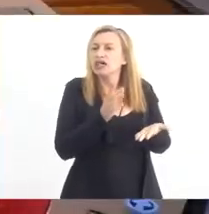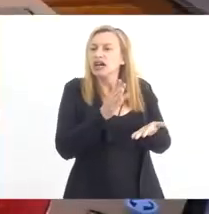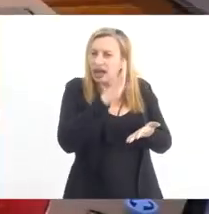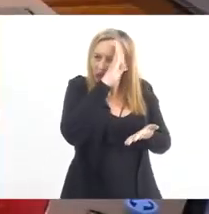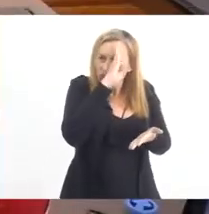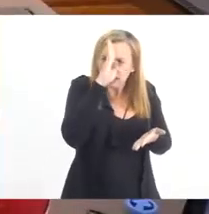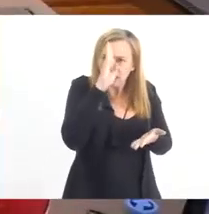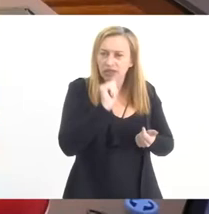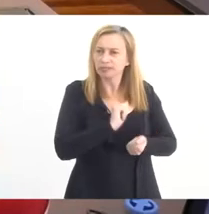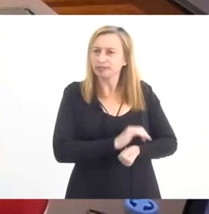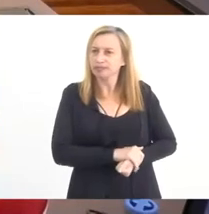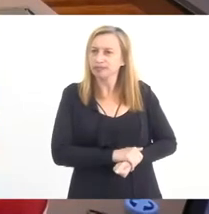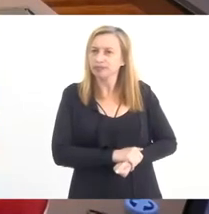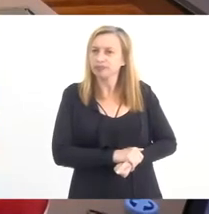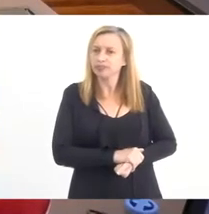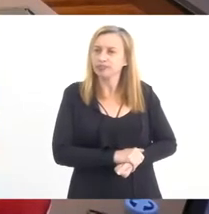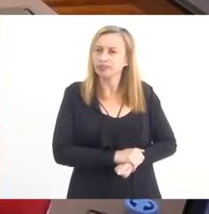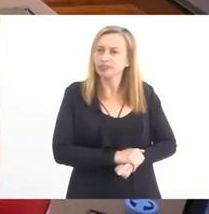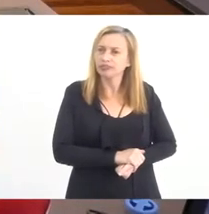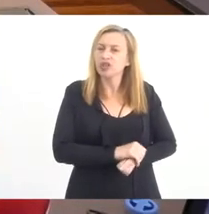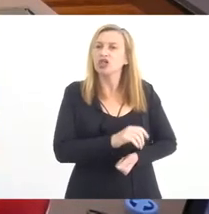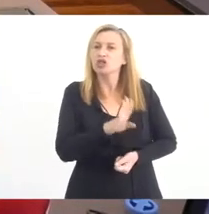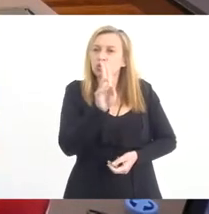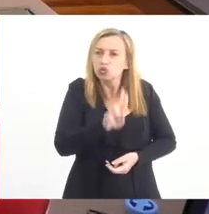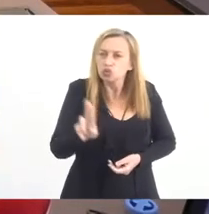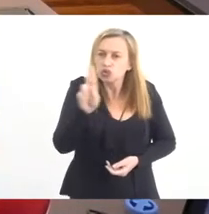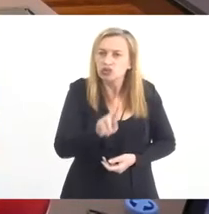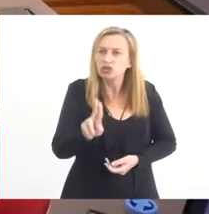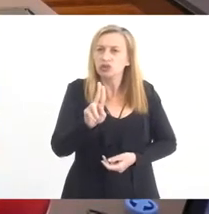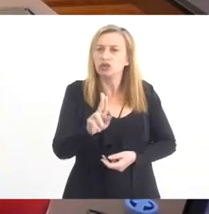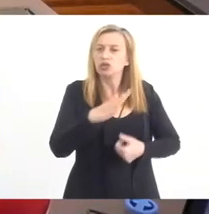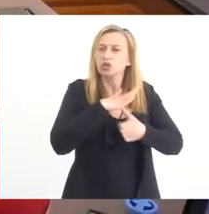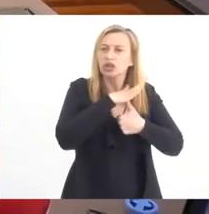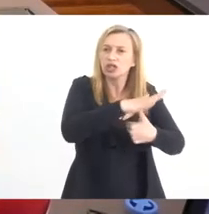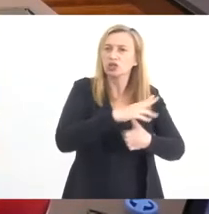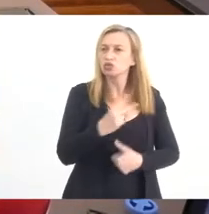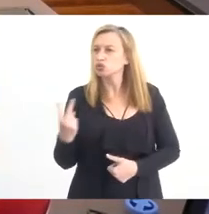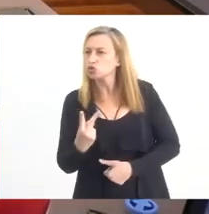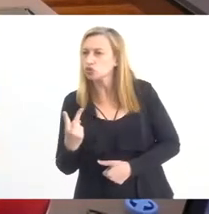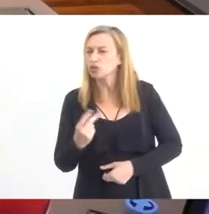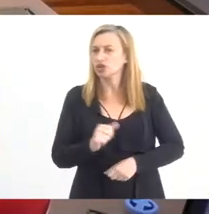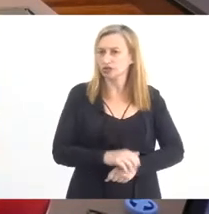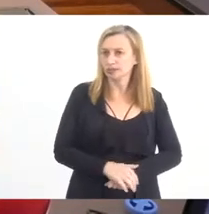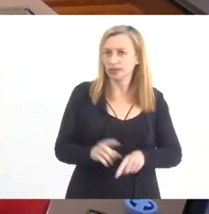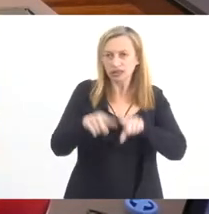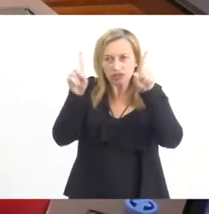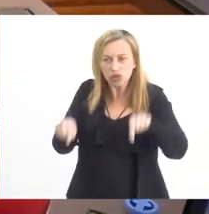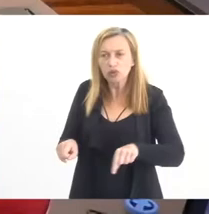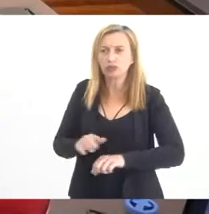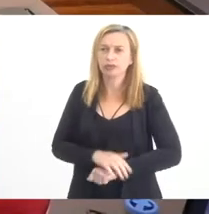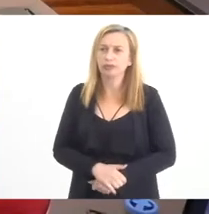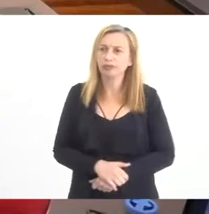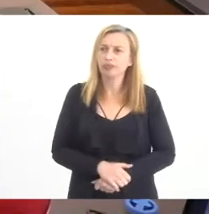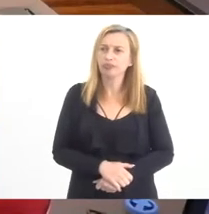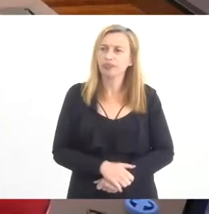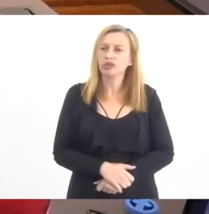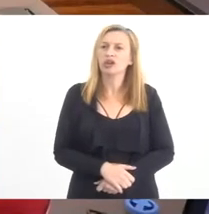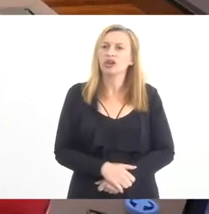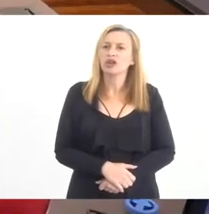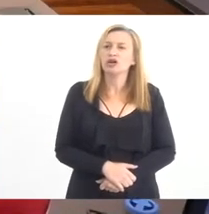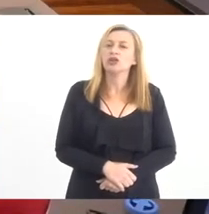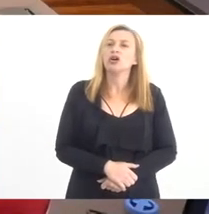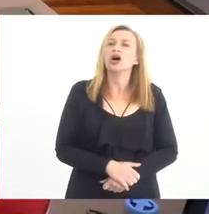academia, foi das universidades, foram dos reitores, dos servidores. Eles,